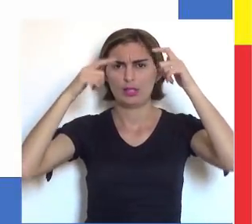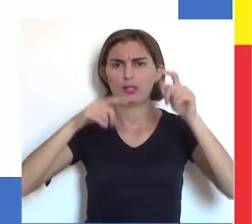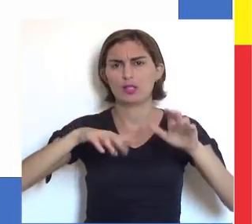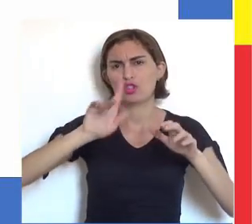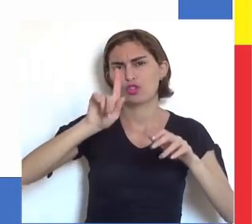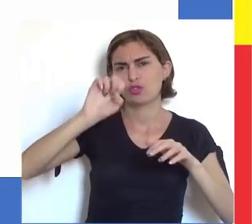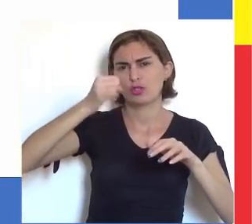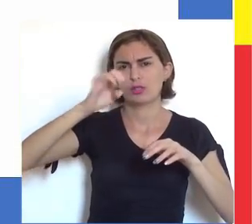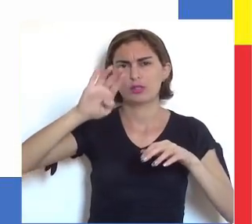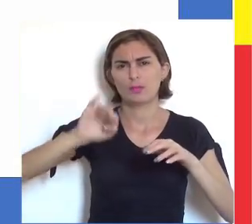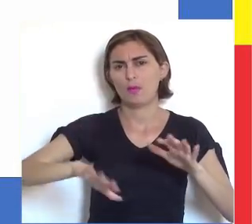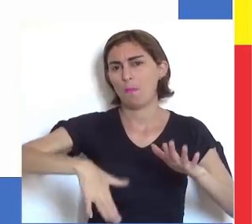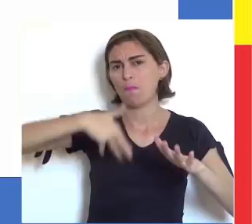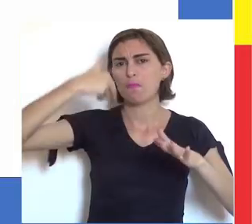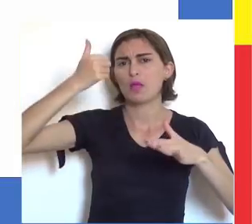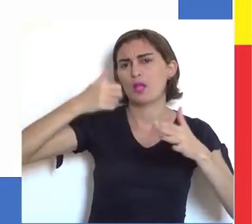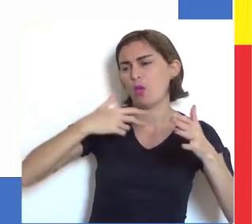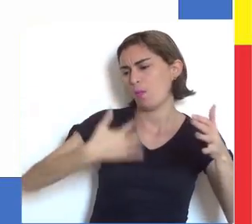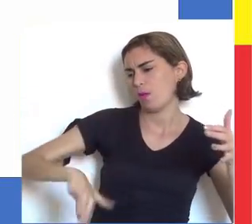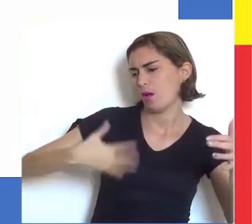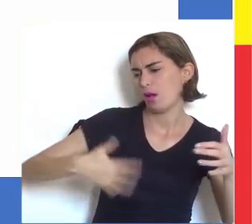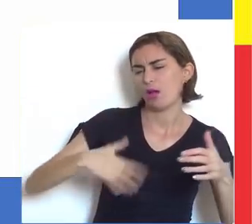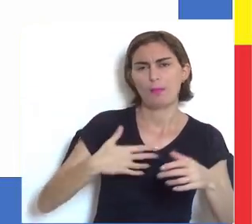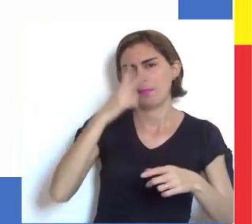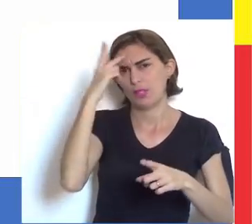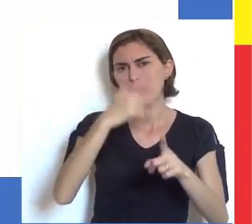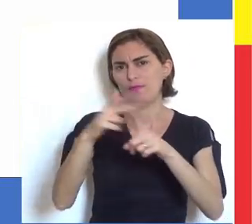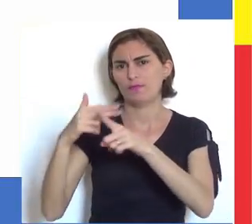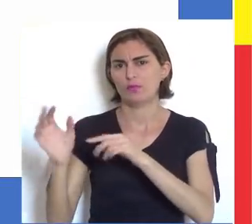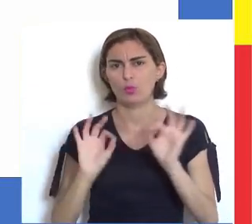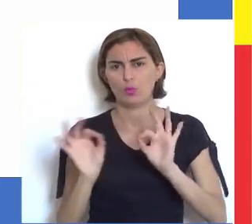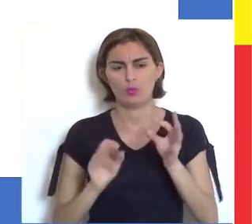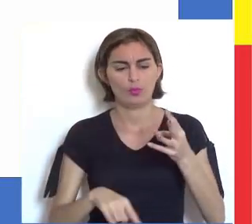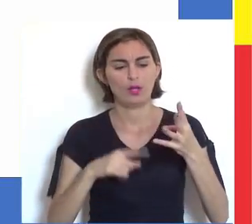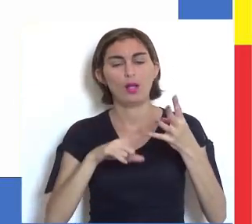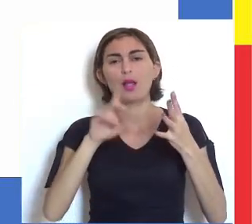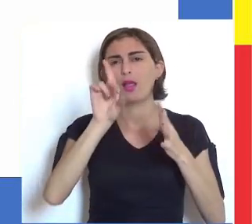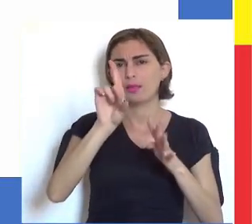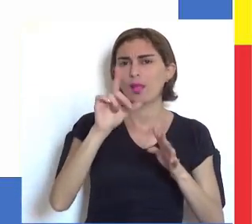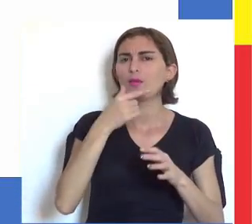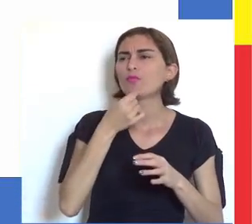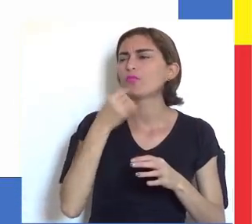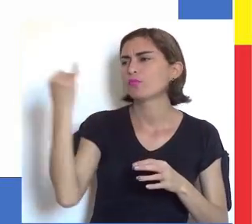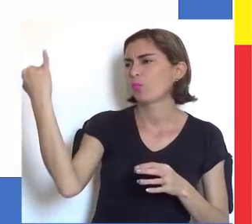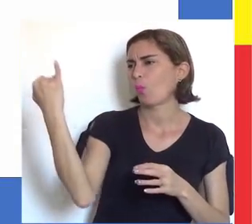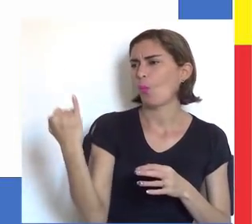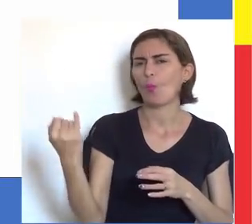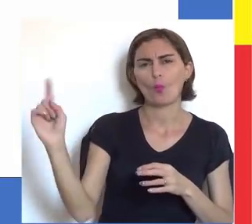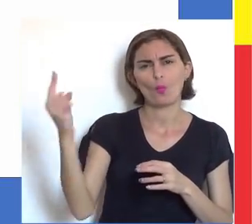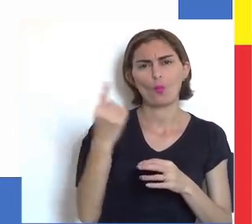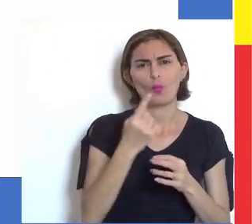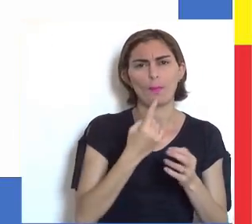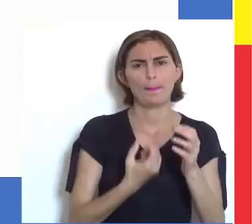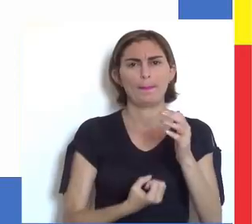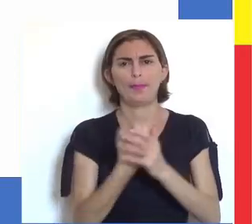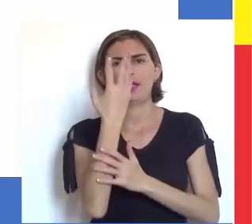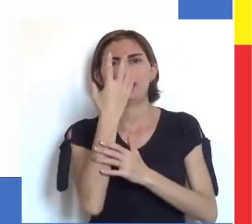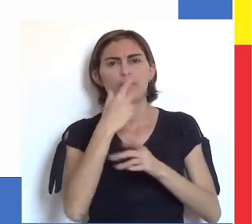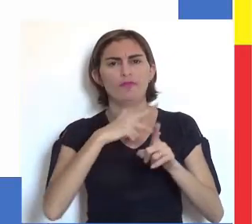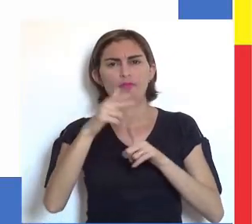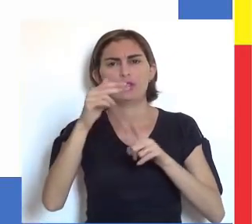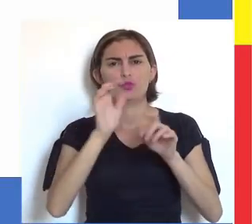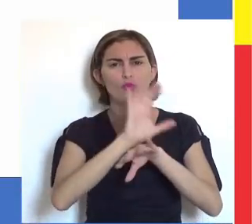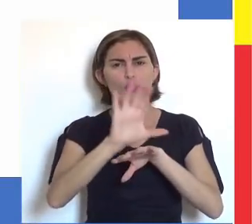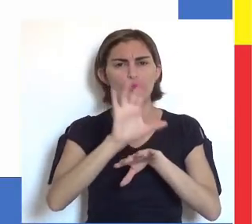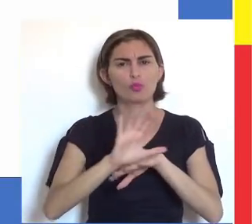é a melhor em pelejas e ninguém vai ganhar dela. Ou seria a letra D, Magrilin aparece e ganha o concurso. Qual